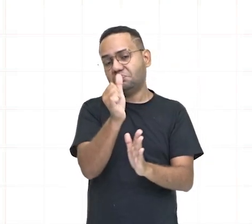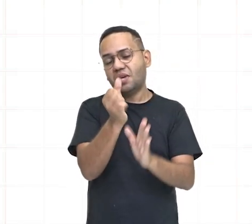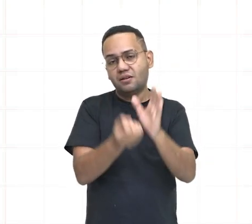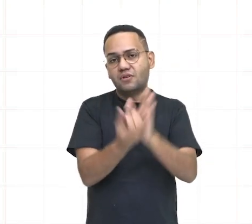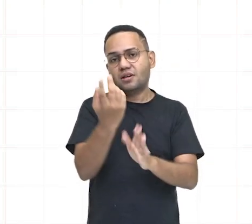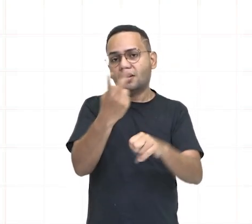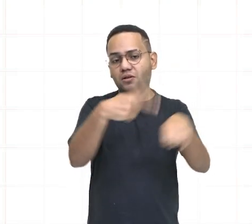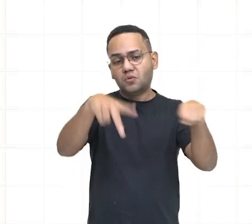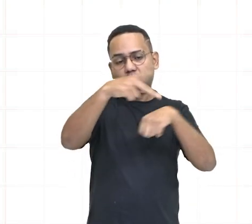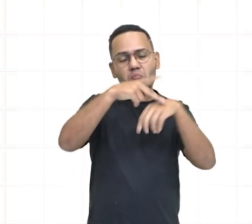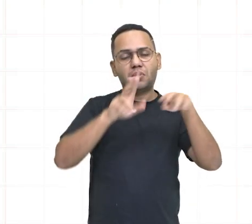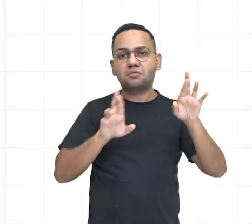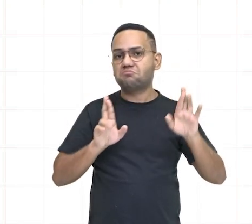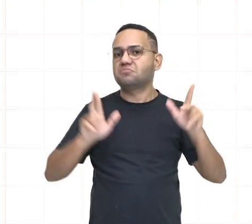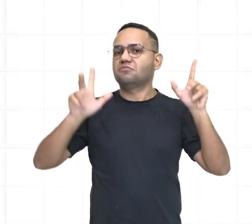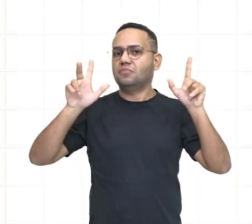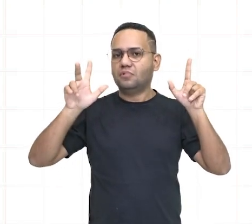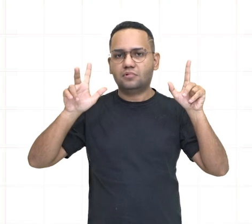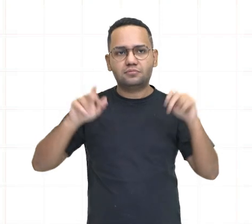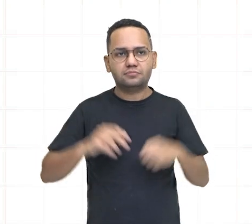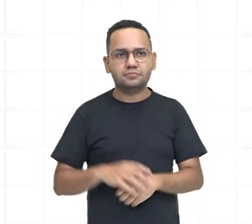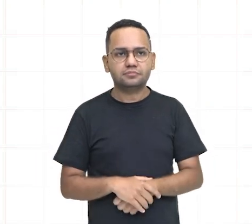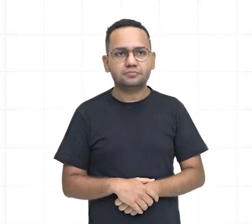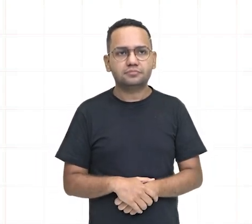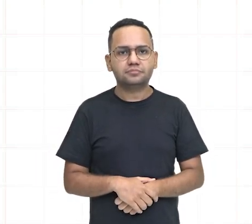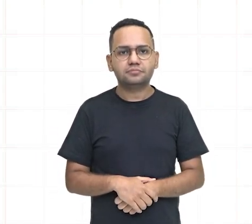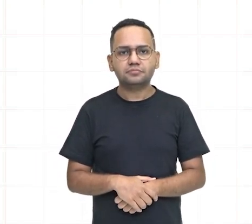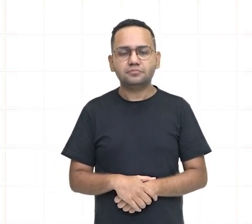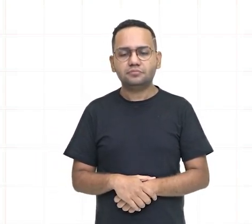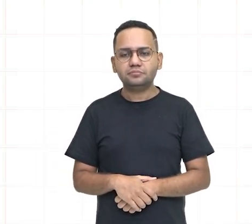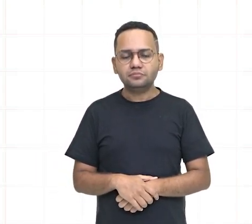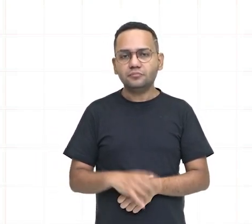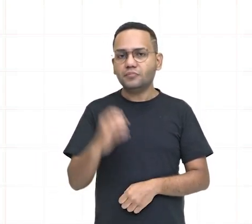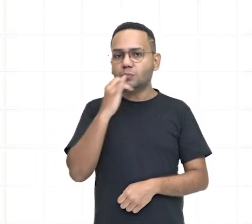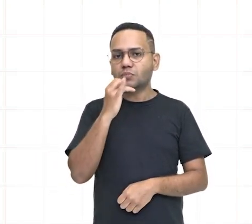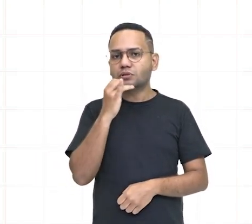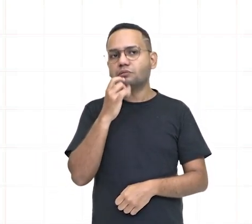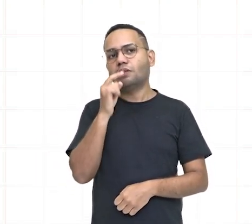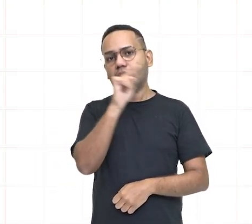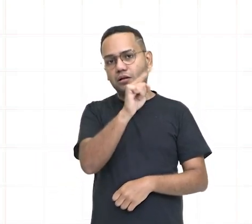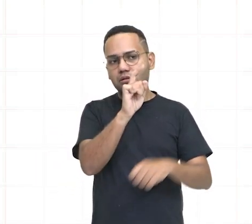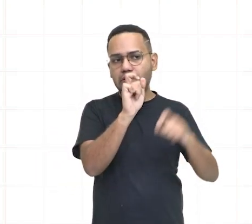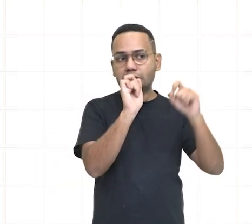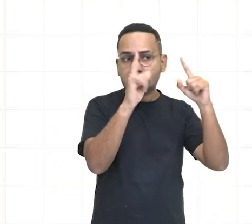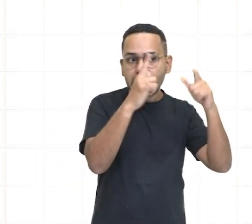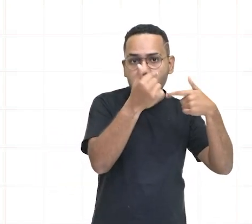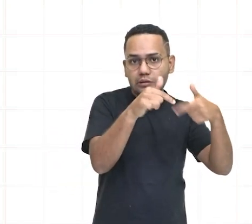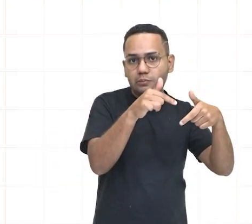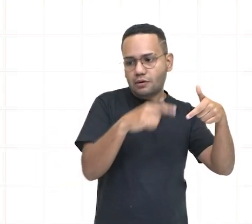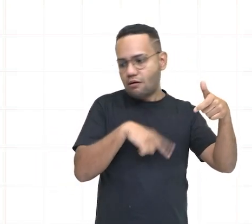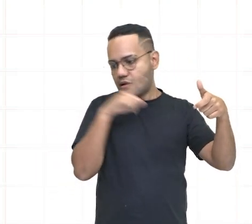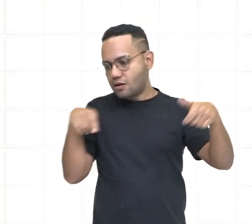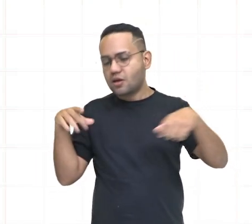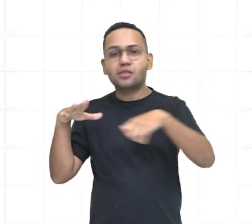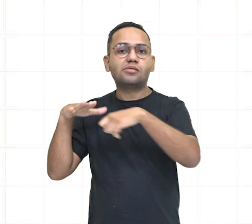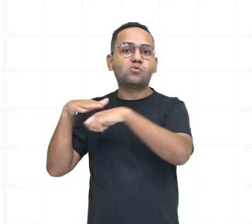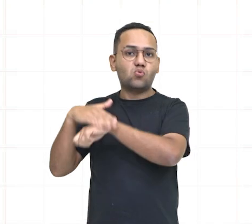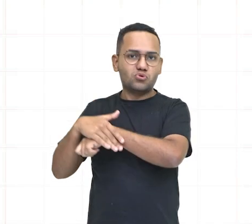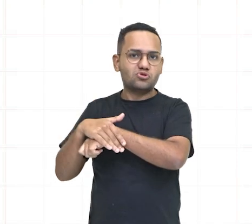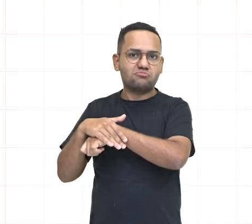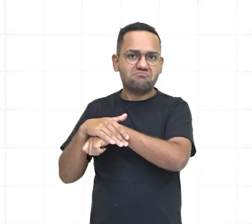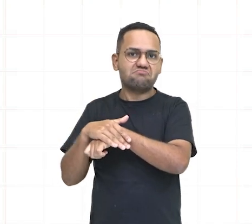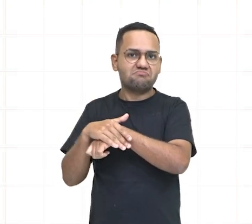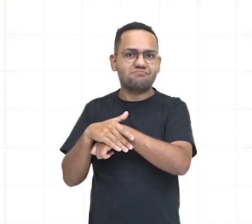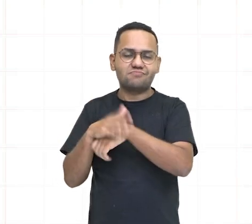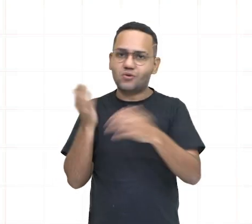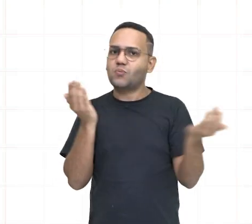horário completamente diferente. Então, talvez os camaradas estejam trabalhando de dia lá naquele lugar, enquanto o pessoal está trabalhando à